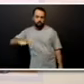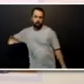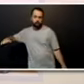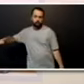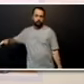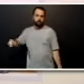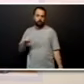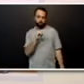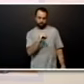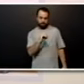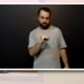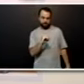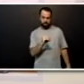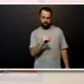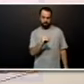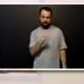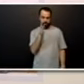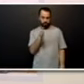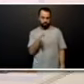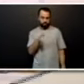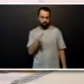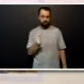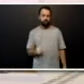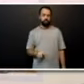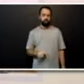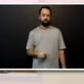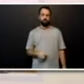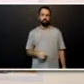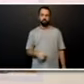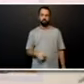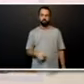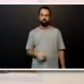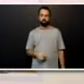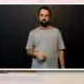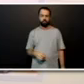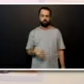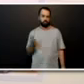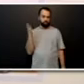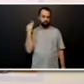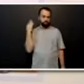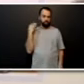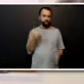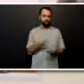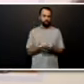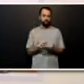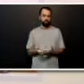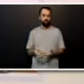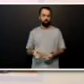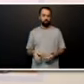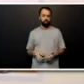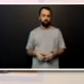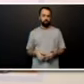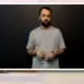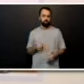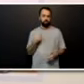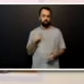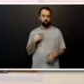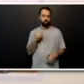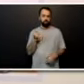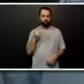Zero ponto de referência. Na última aula, eu